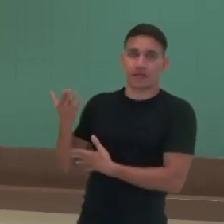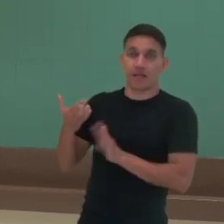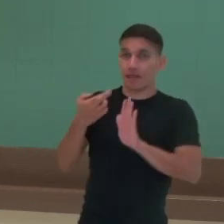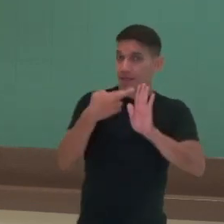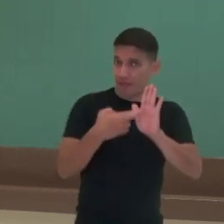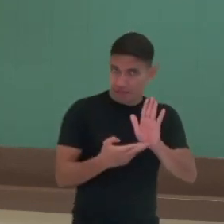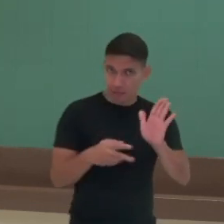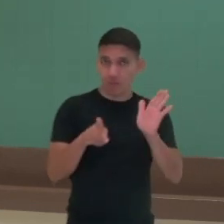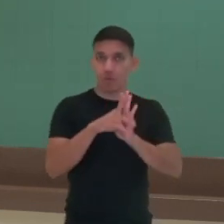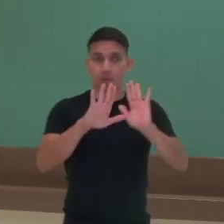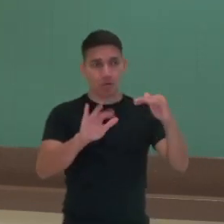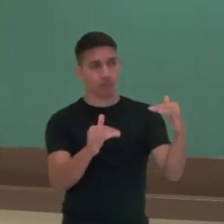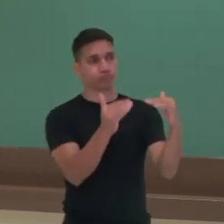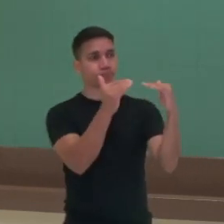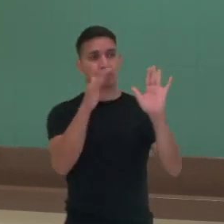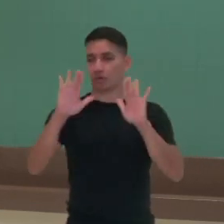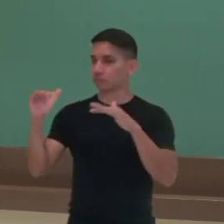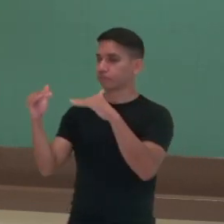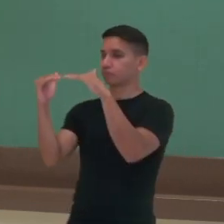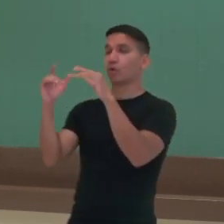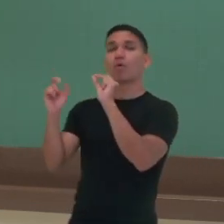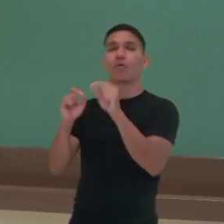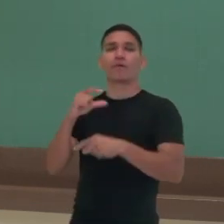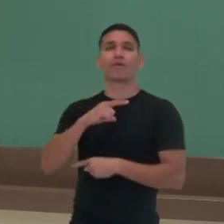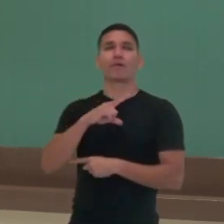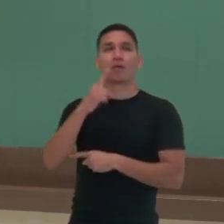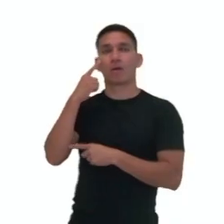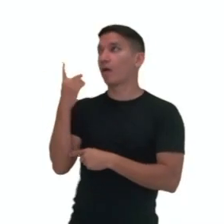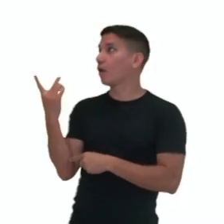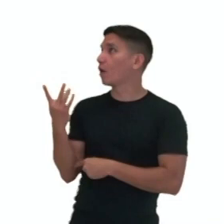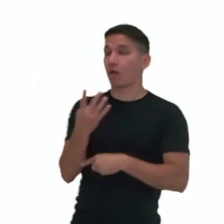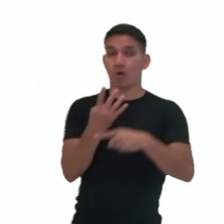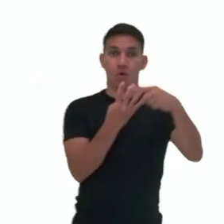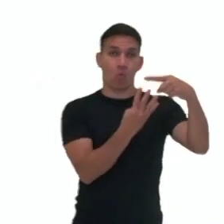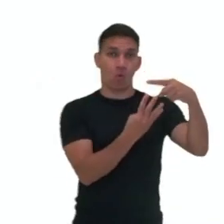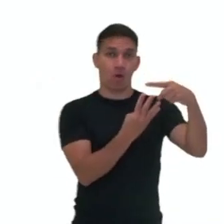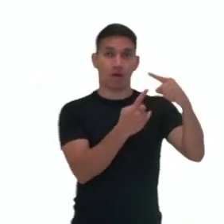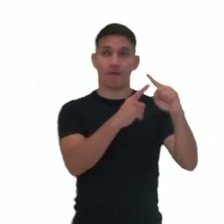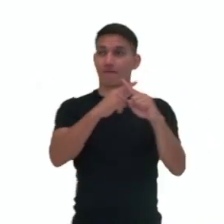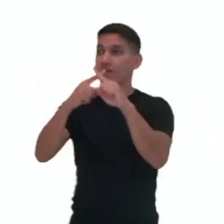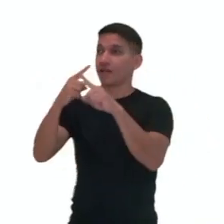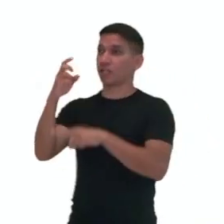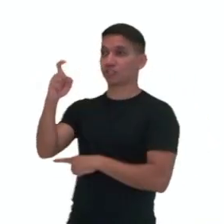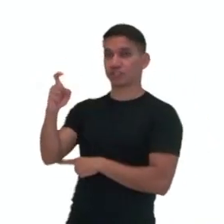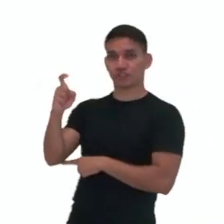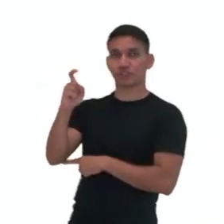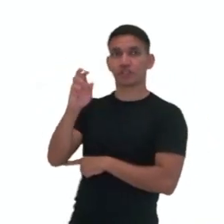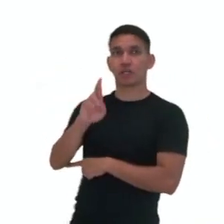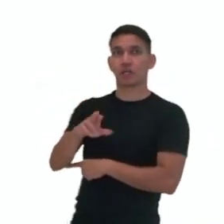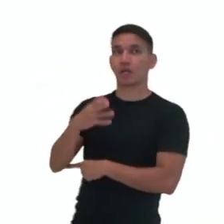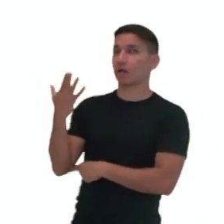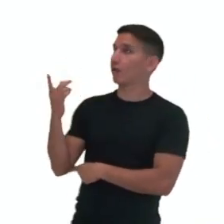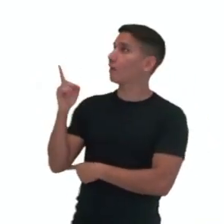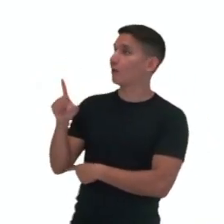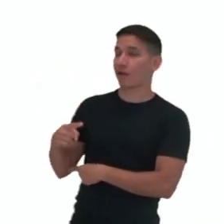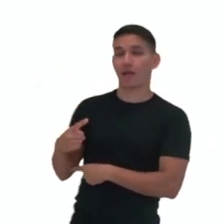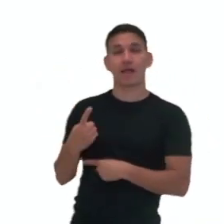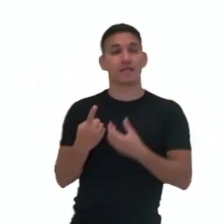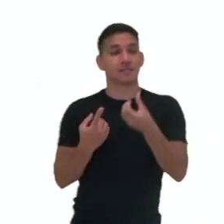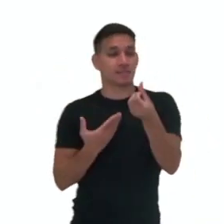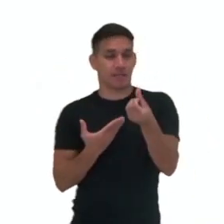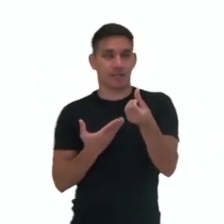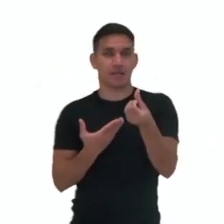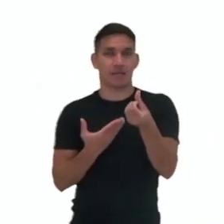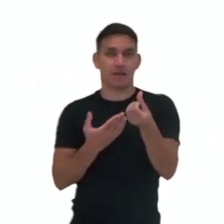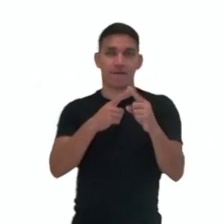fundamental das proporções, eu tenho 4 vezes x, 4x, que é igual a 6 vezes 8,